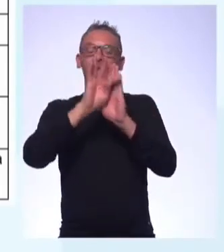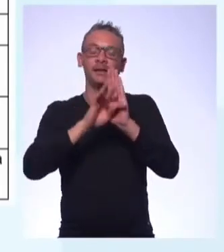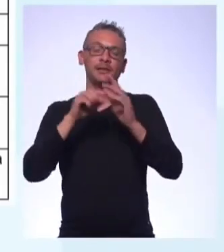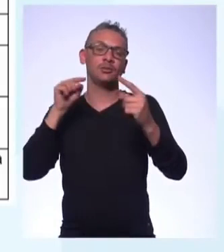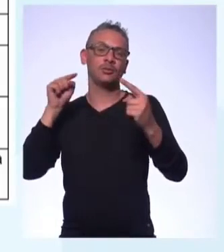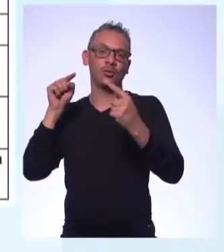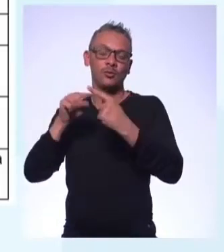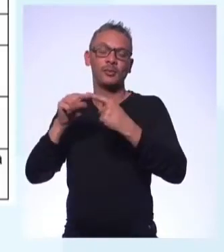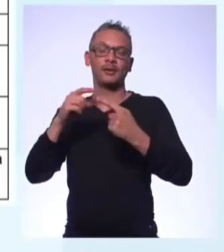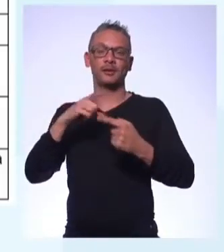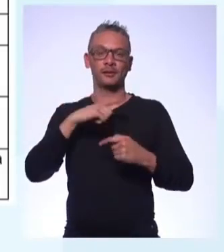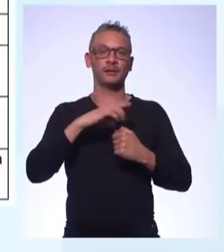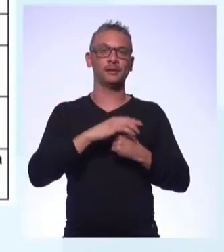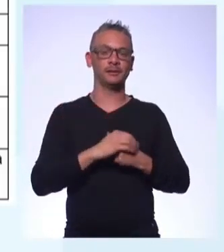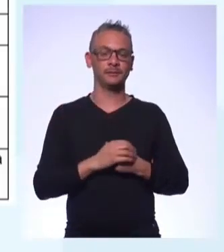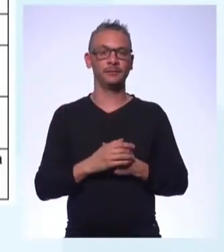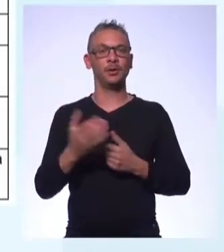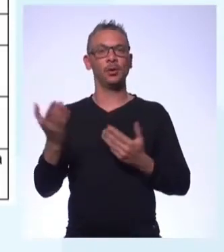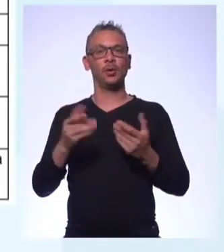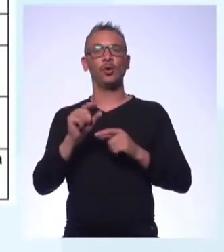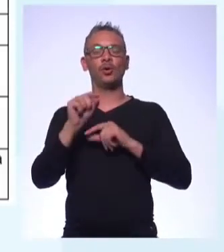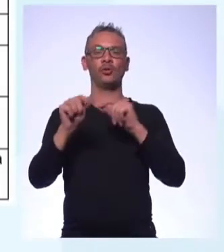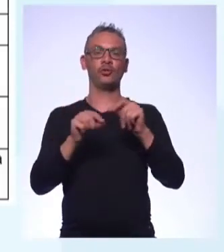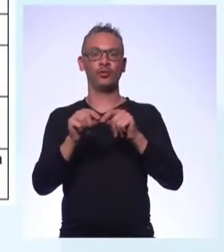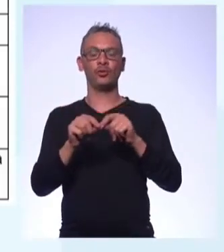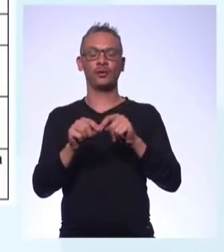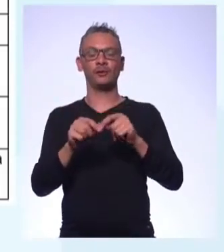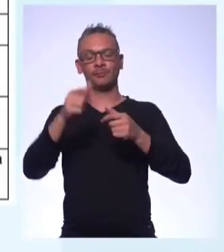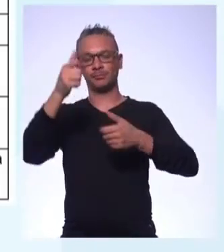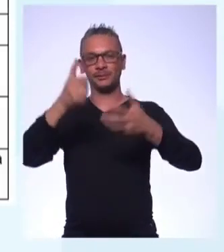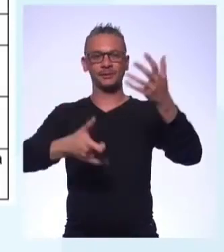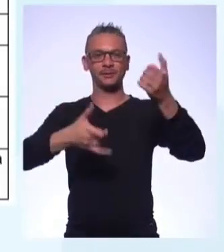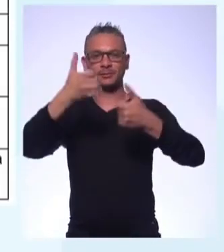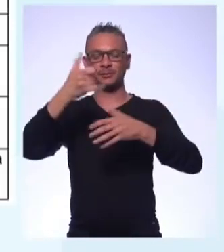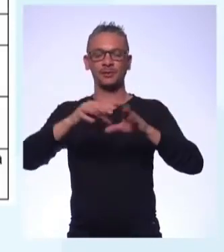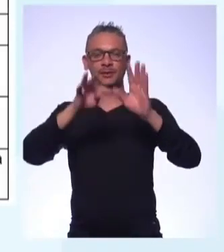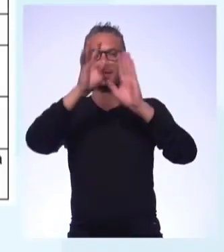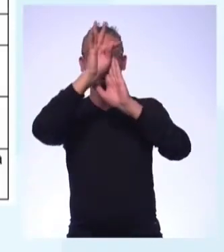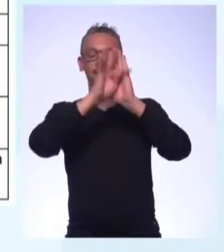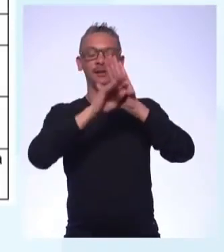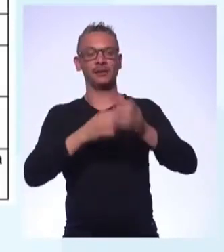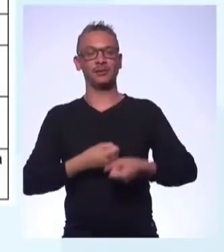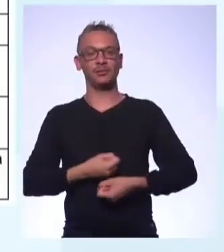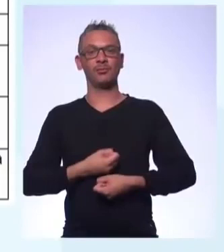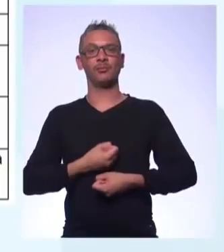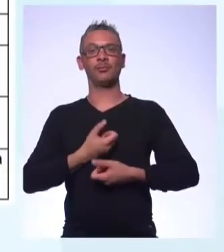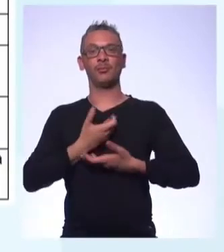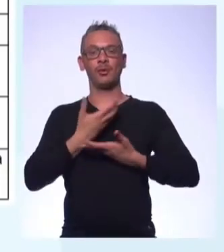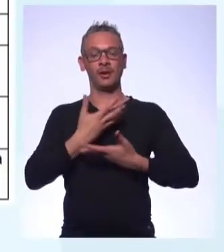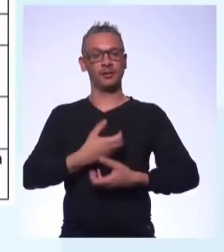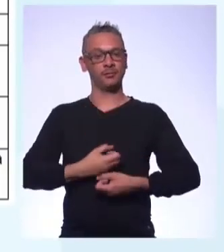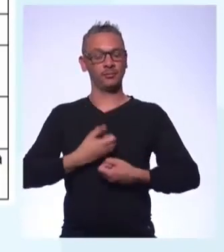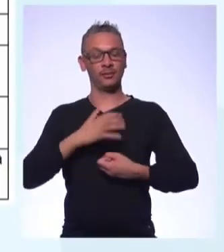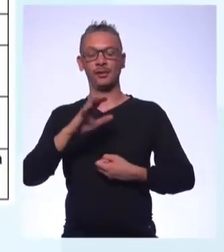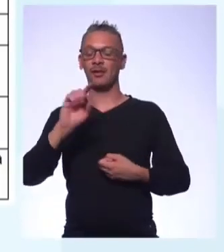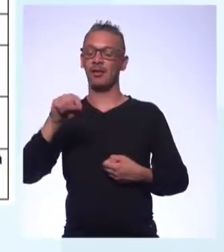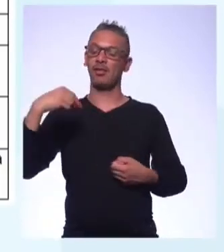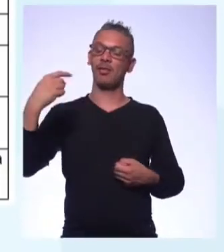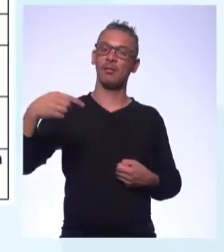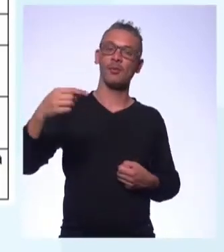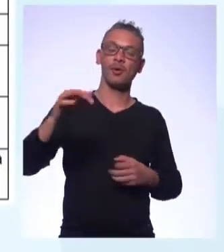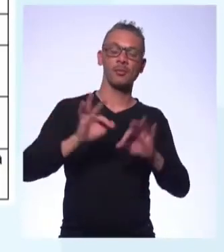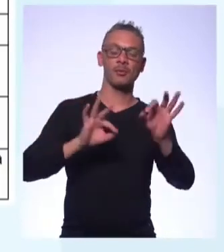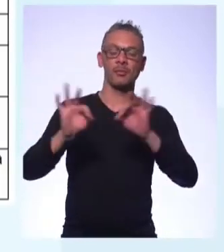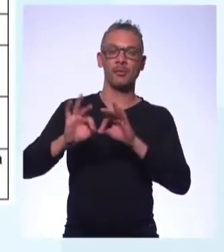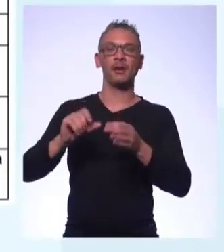propositivo reivindicatório. É que a gente hoje está permeando dentro de um texto poético, mas lá na frente vocês vão levar isso para os